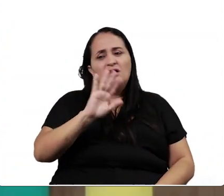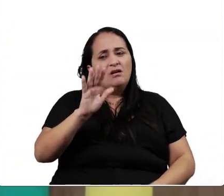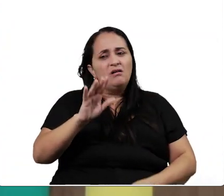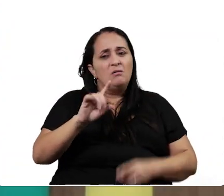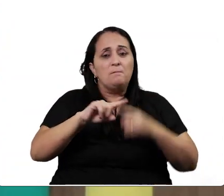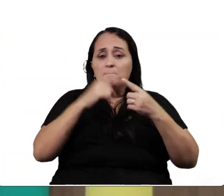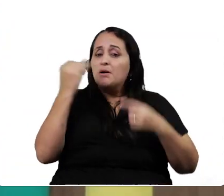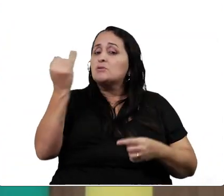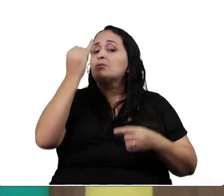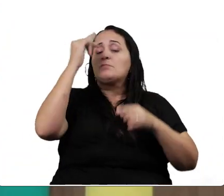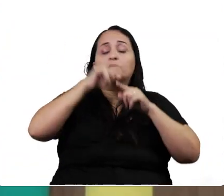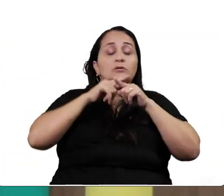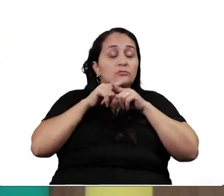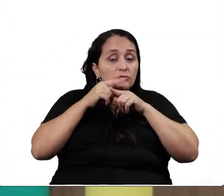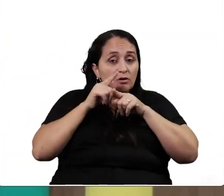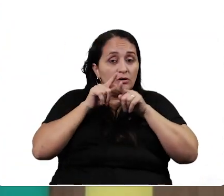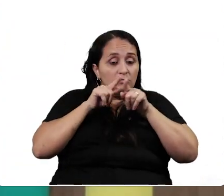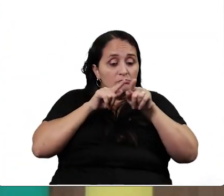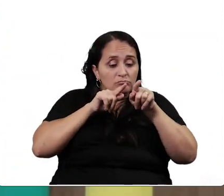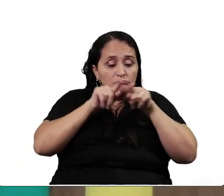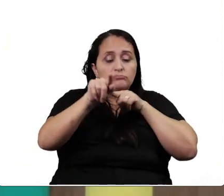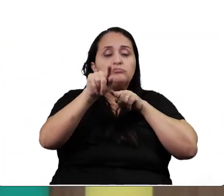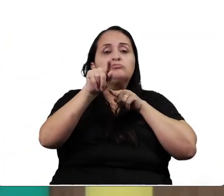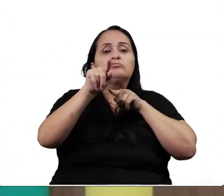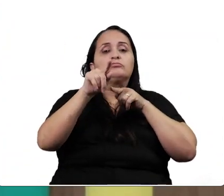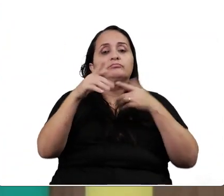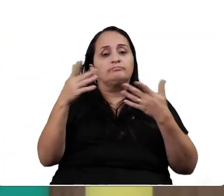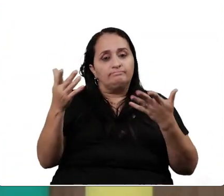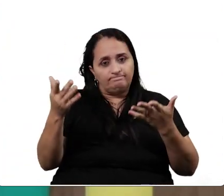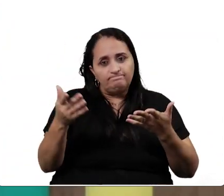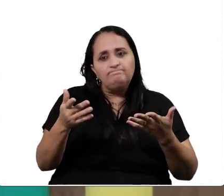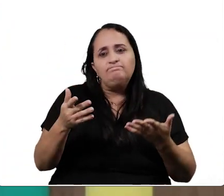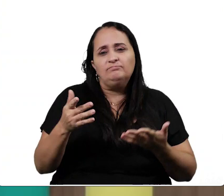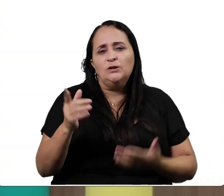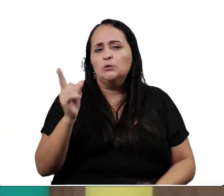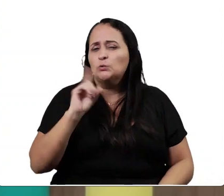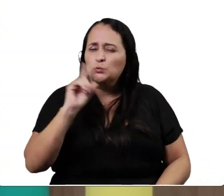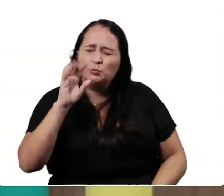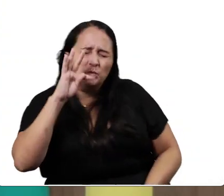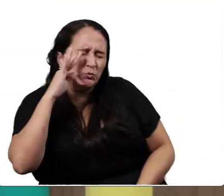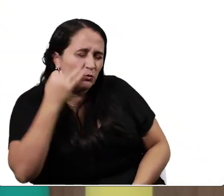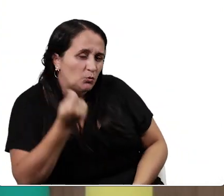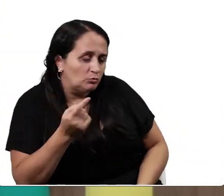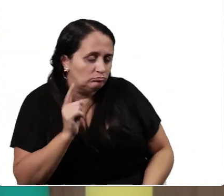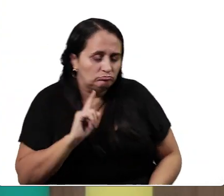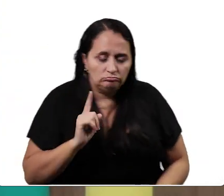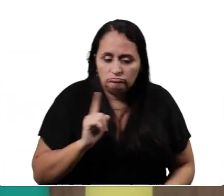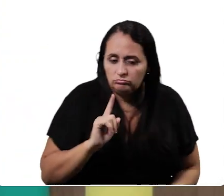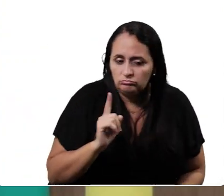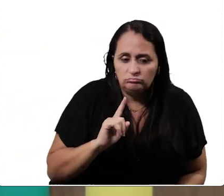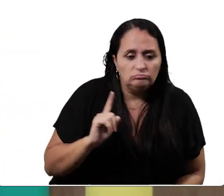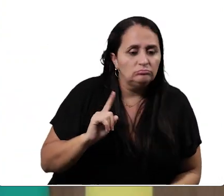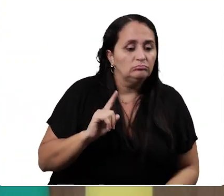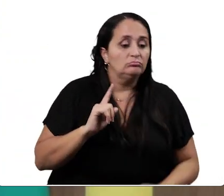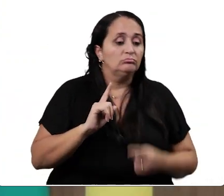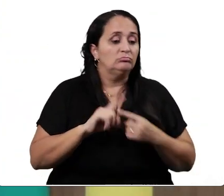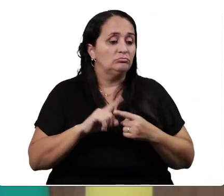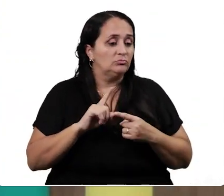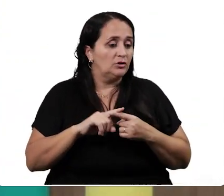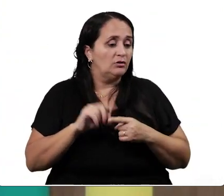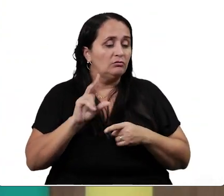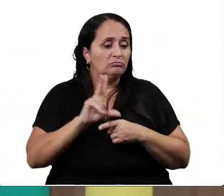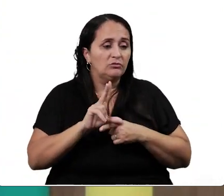vale tudo na busca pela vitória. O texto está dizendo justamente o contrário, que não vale tudo, não. Porque